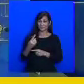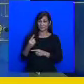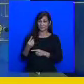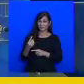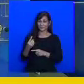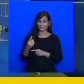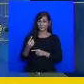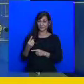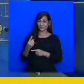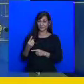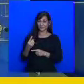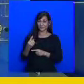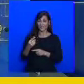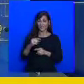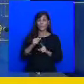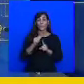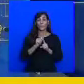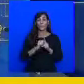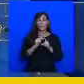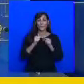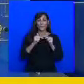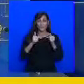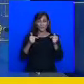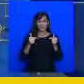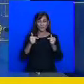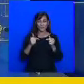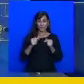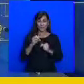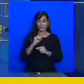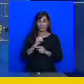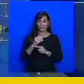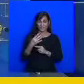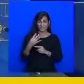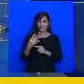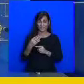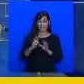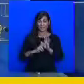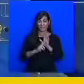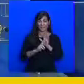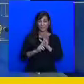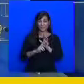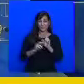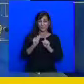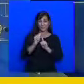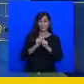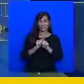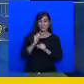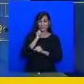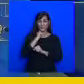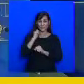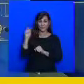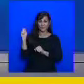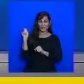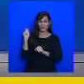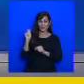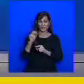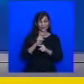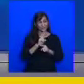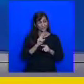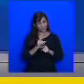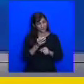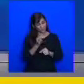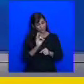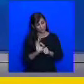e 21. A dezena do mês da sorte, 04, correspondente ao mês de abril.